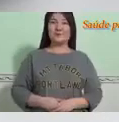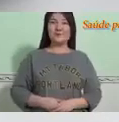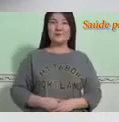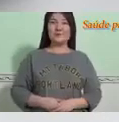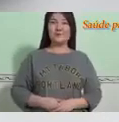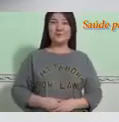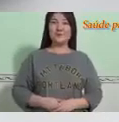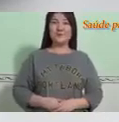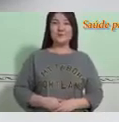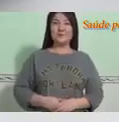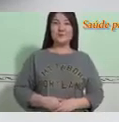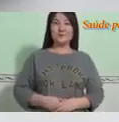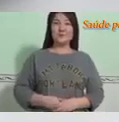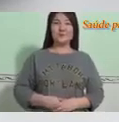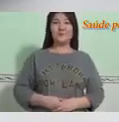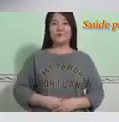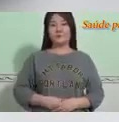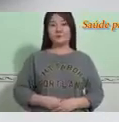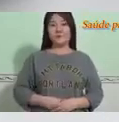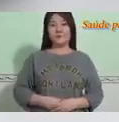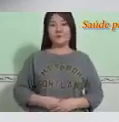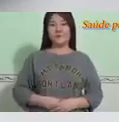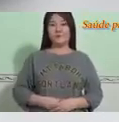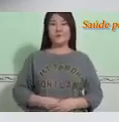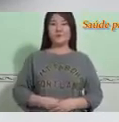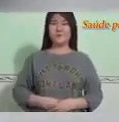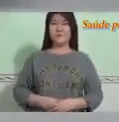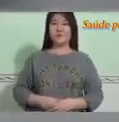coronavírus, o COVID-19.